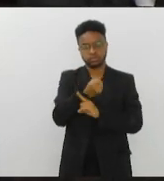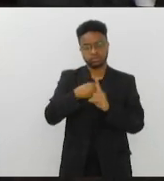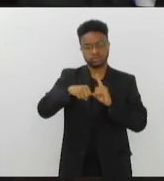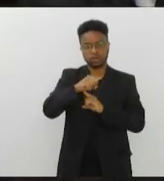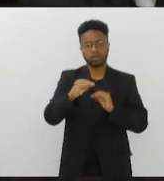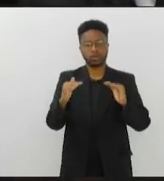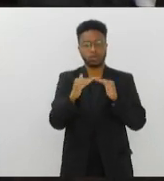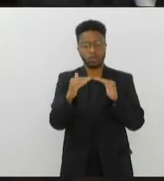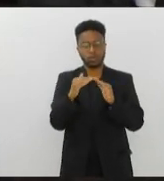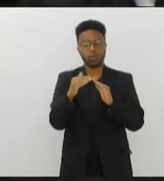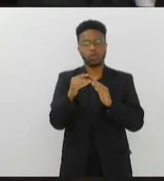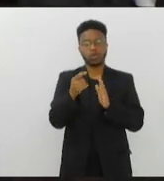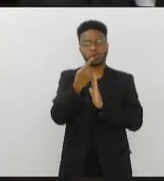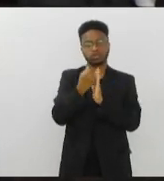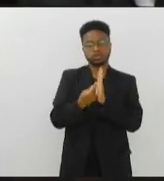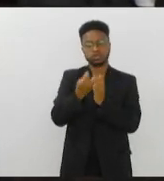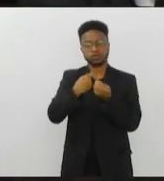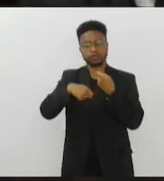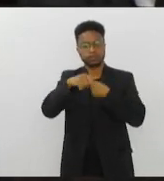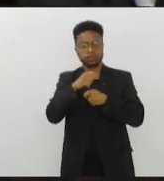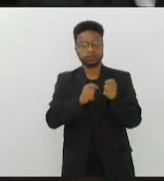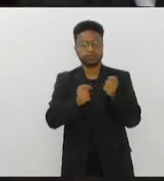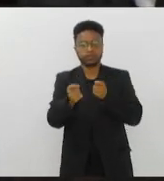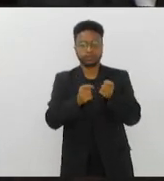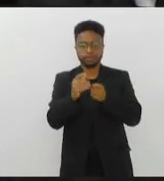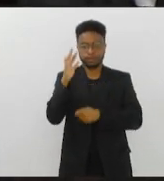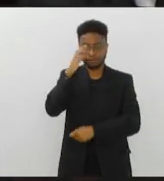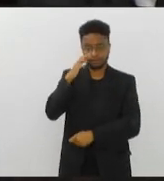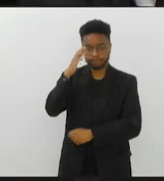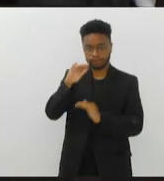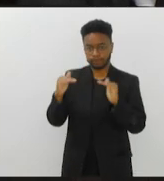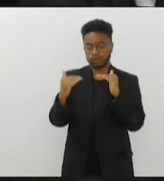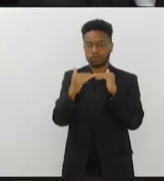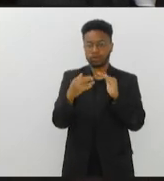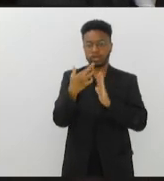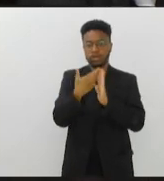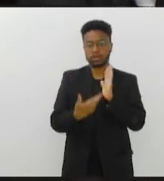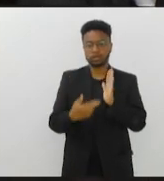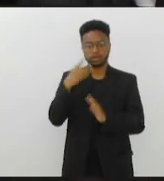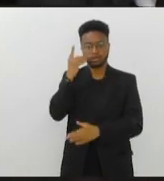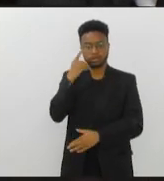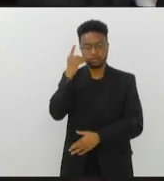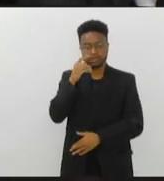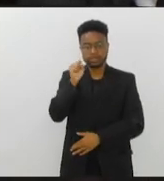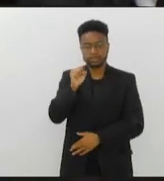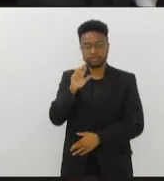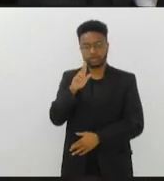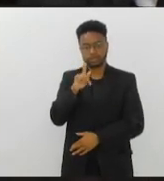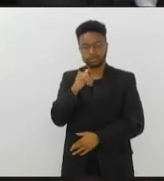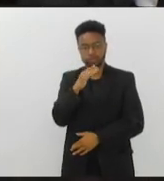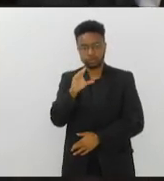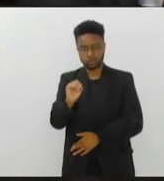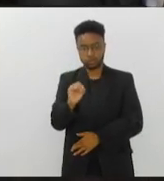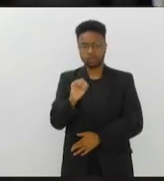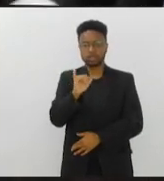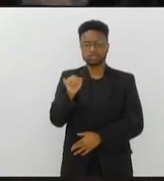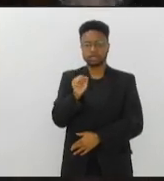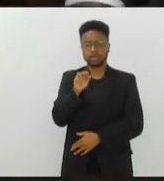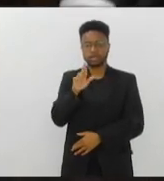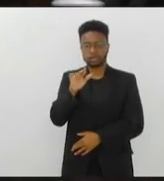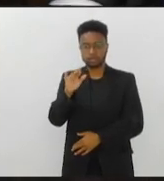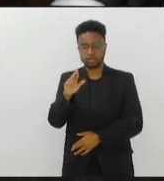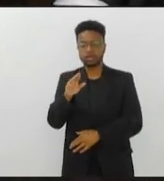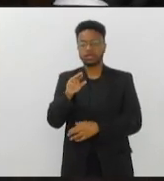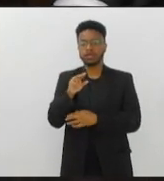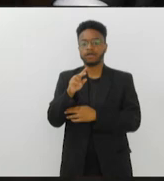Orçamento, Finanças, Fiscalização Financeira e Controle favorável. Relatores, deputados Dr. Serginho, Jair Bittencourt, Valdeci da